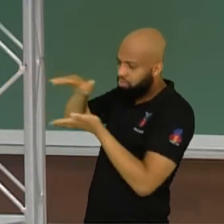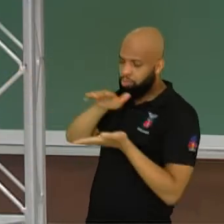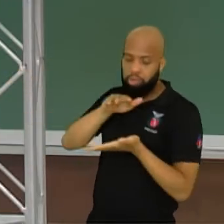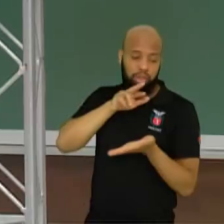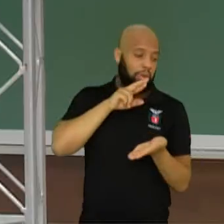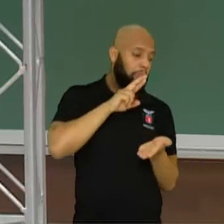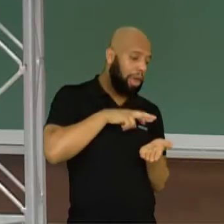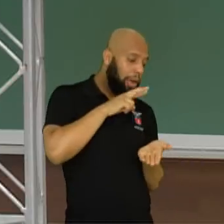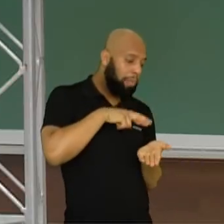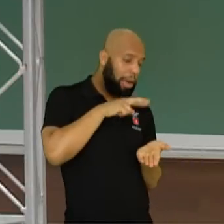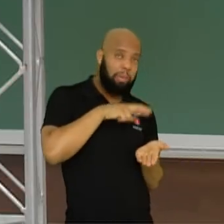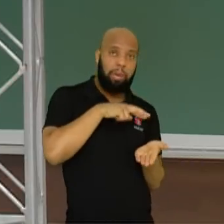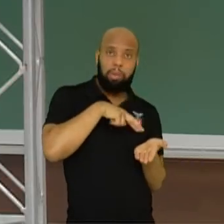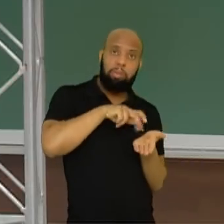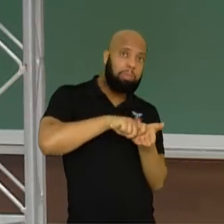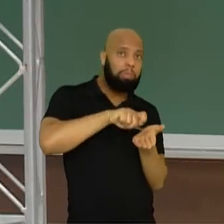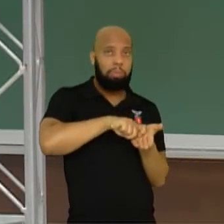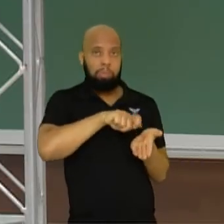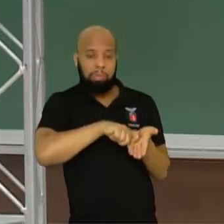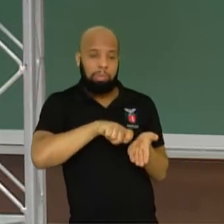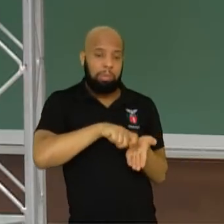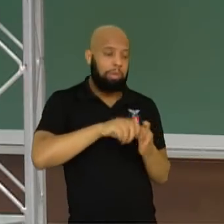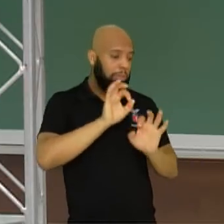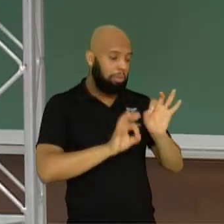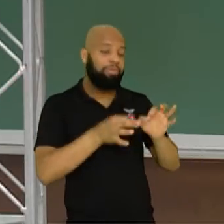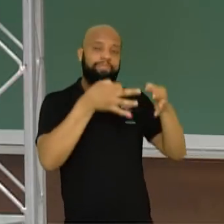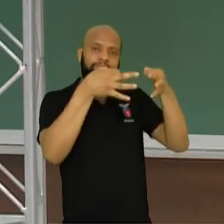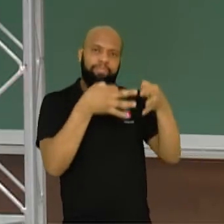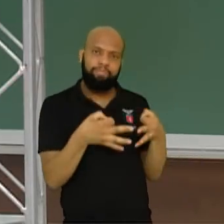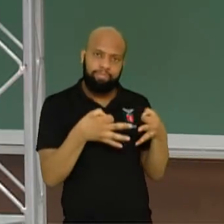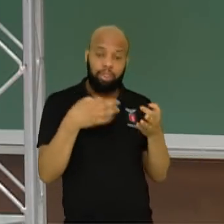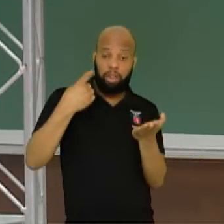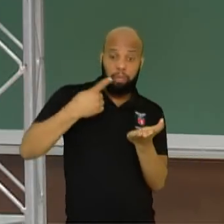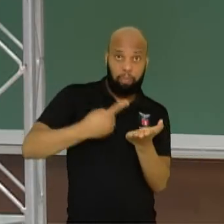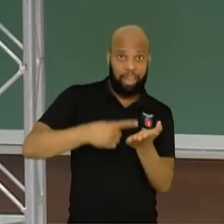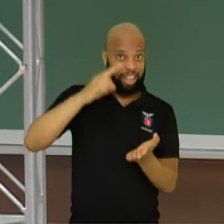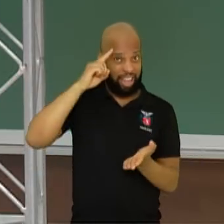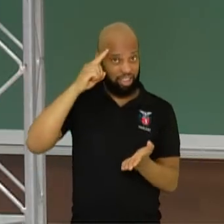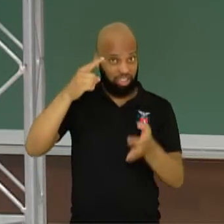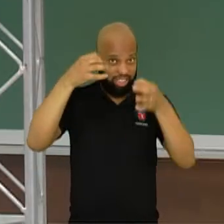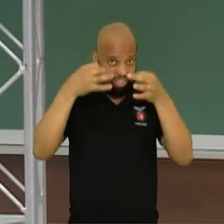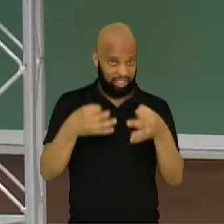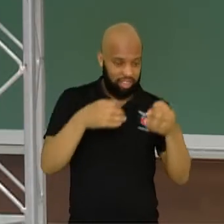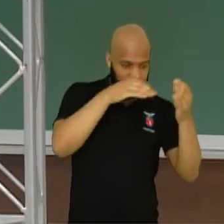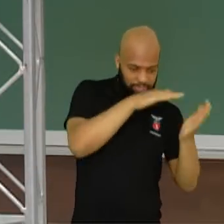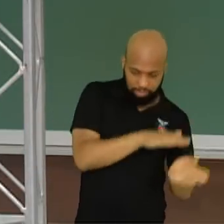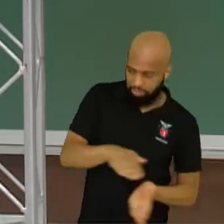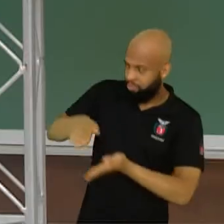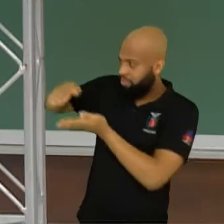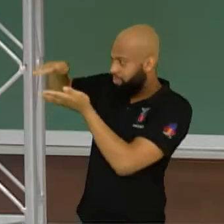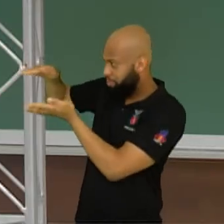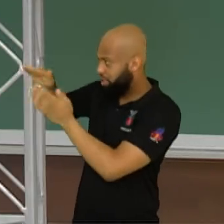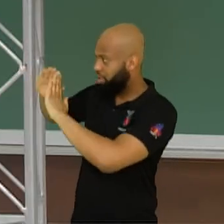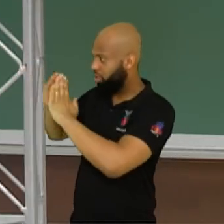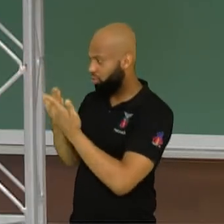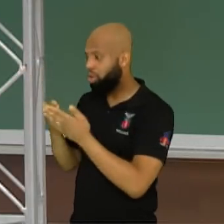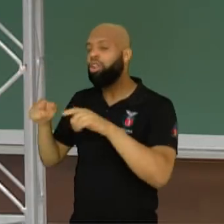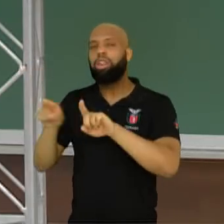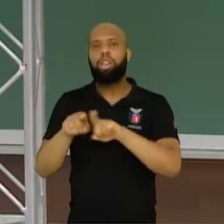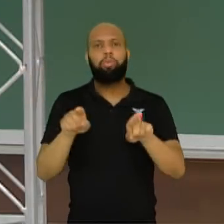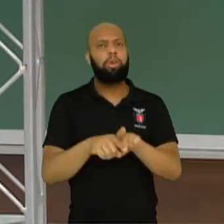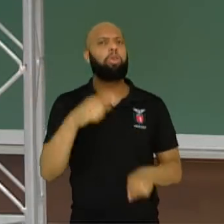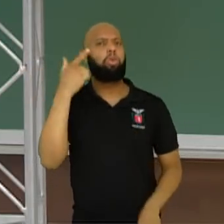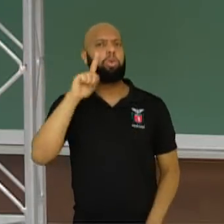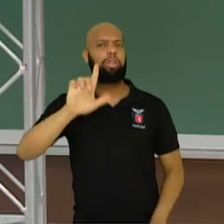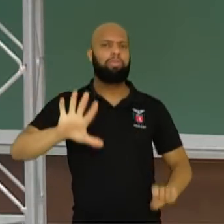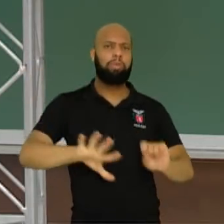receber esse material, vai fazer a leitura, vai responder os exercícios e vai devolver para a sua escola. E também você vai ter a sua